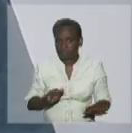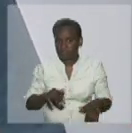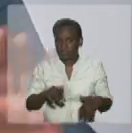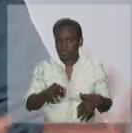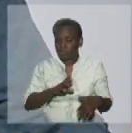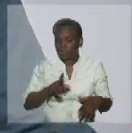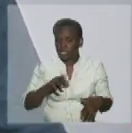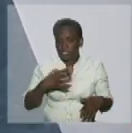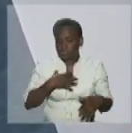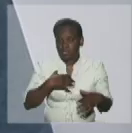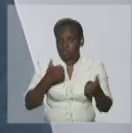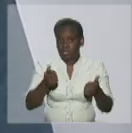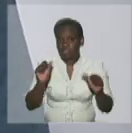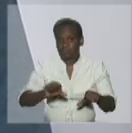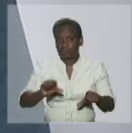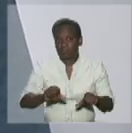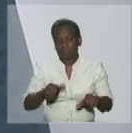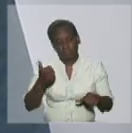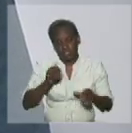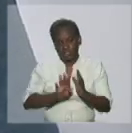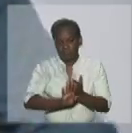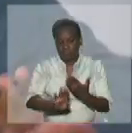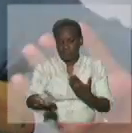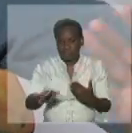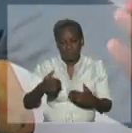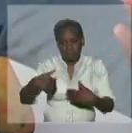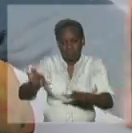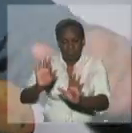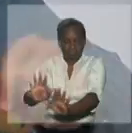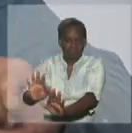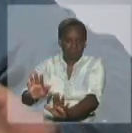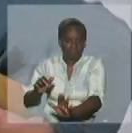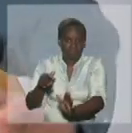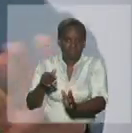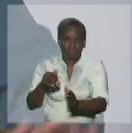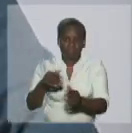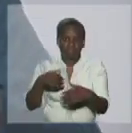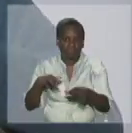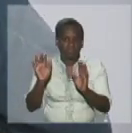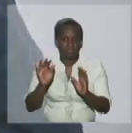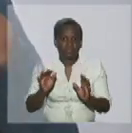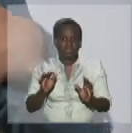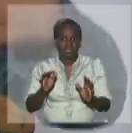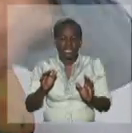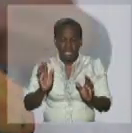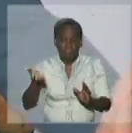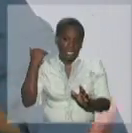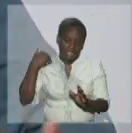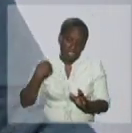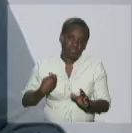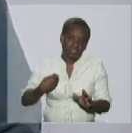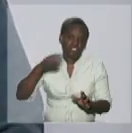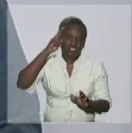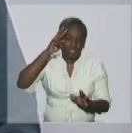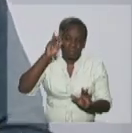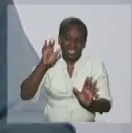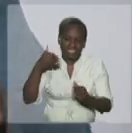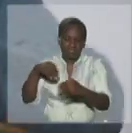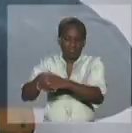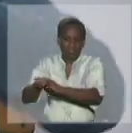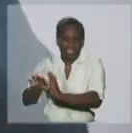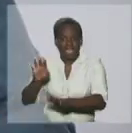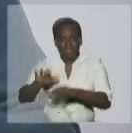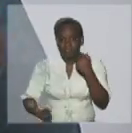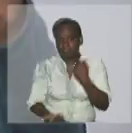afastar disso. Não é algo que me faz bem. Mas é algo que eu deixo lá, naquele canto, que foi parte da minha história, né? Às vezes a